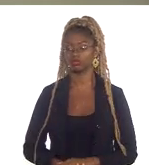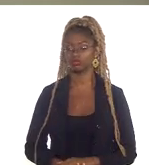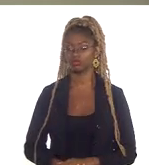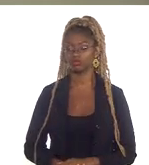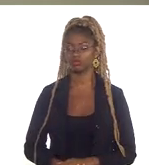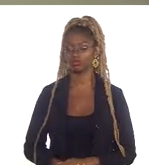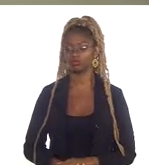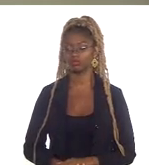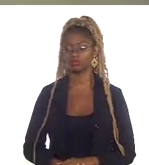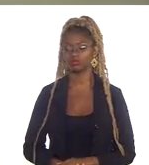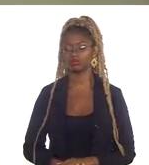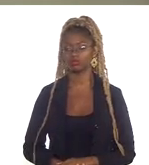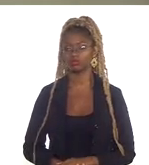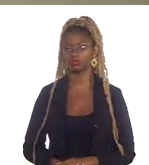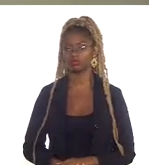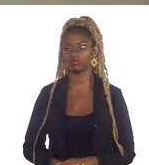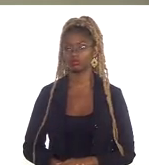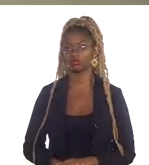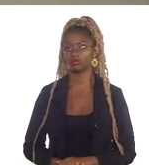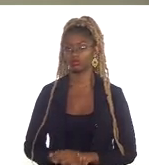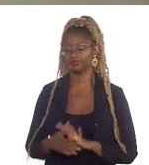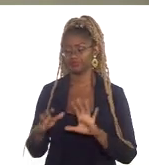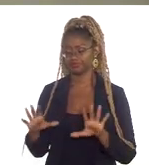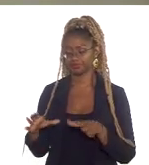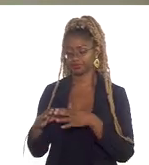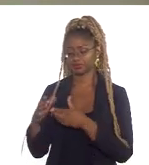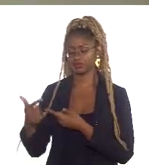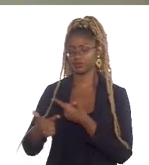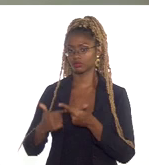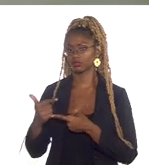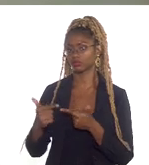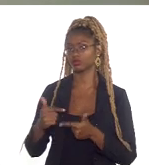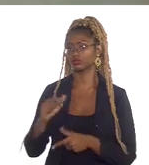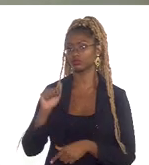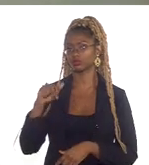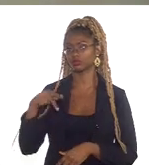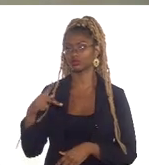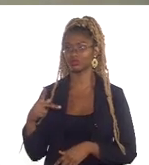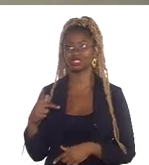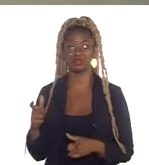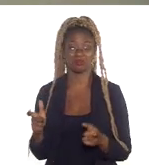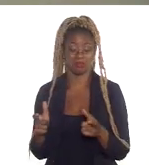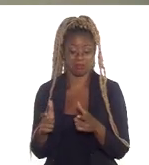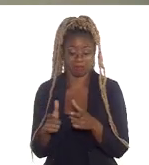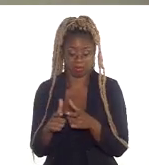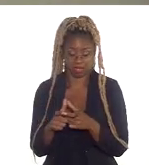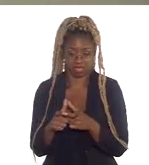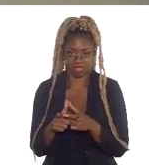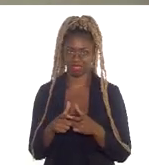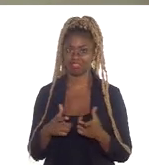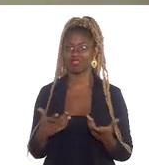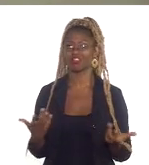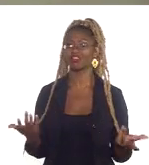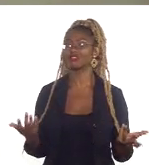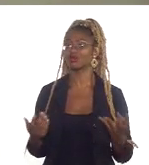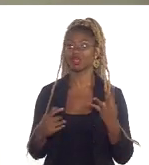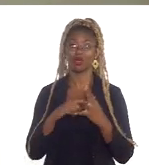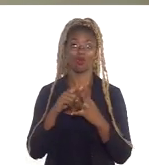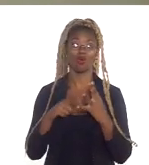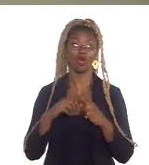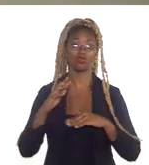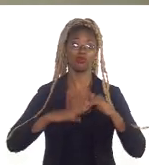a equipe da ANP, como nós já vimos, é muito pequena para fiscalizar. São 4